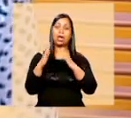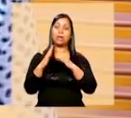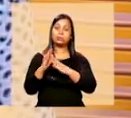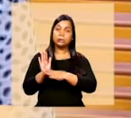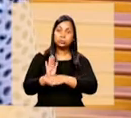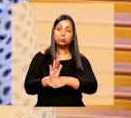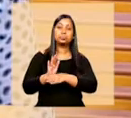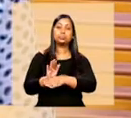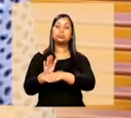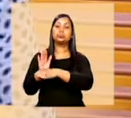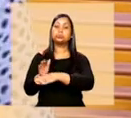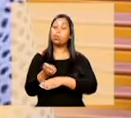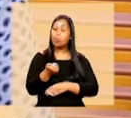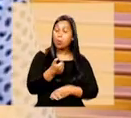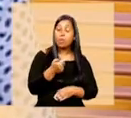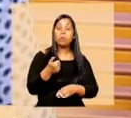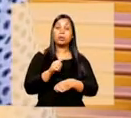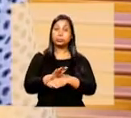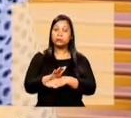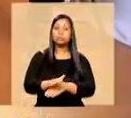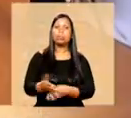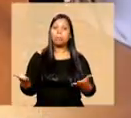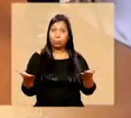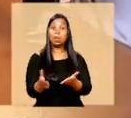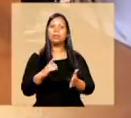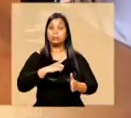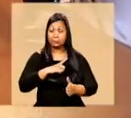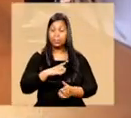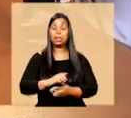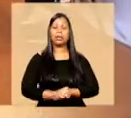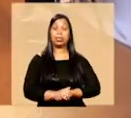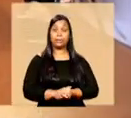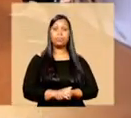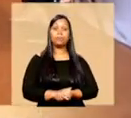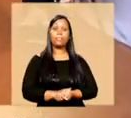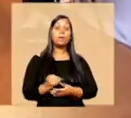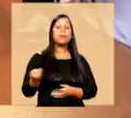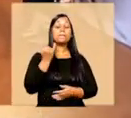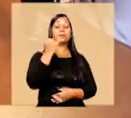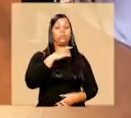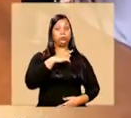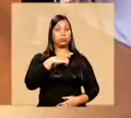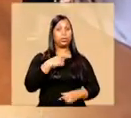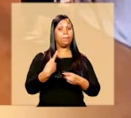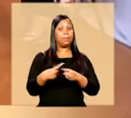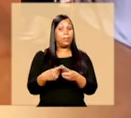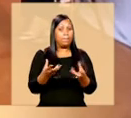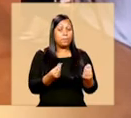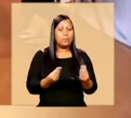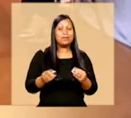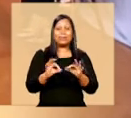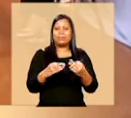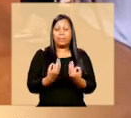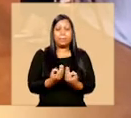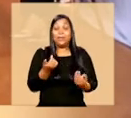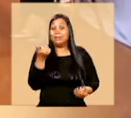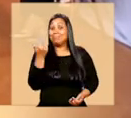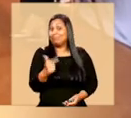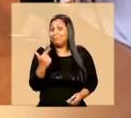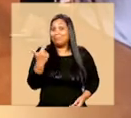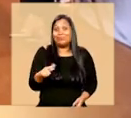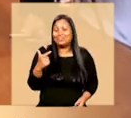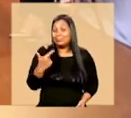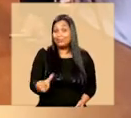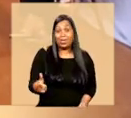apoio, que hoje são poucas. Mas existem, né? Existem, que são muito importantes, né? Porque tem muitas famílias que não